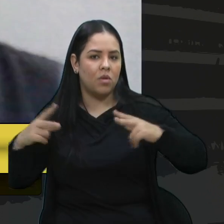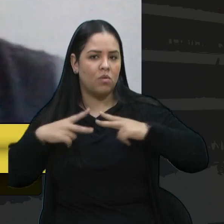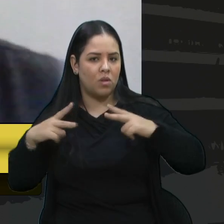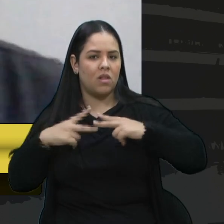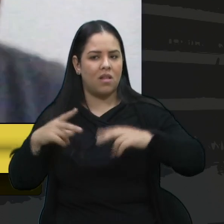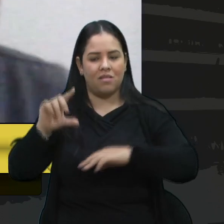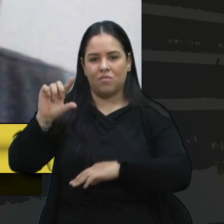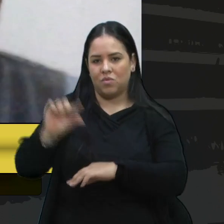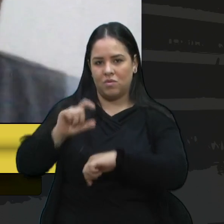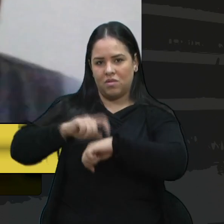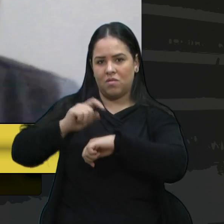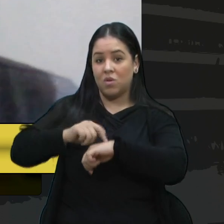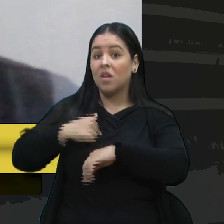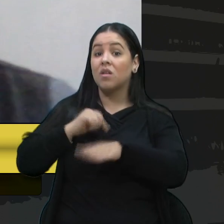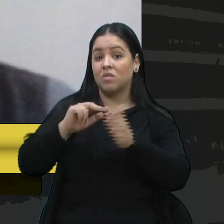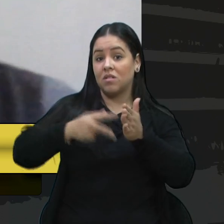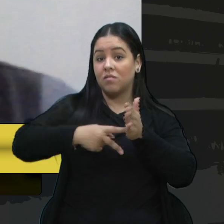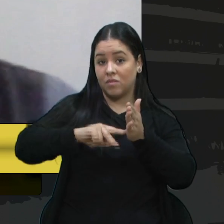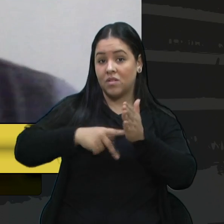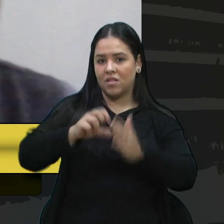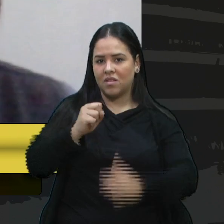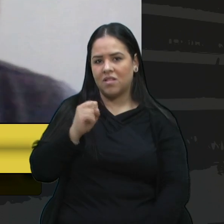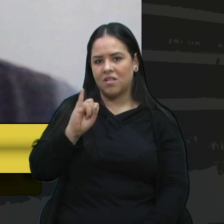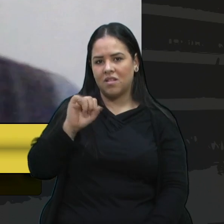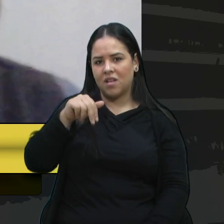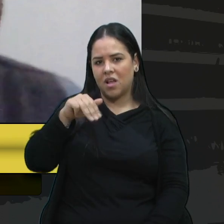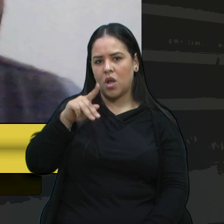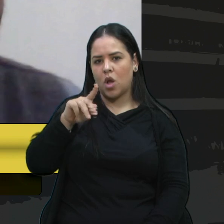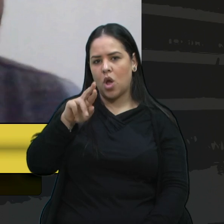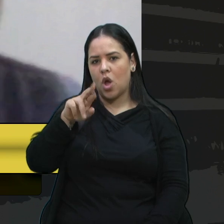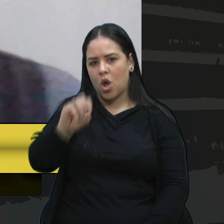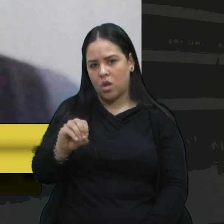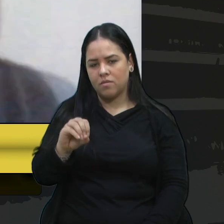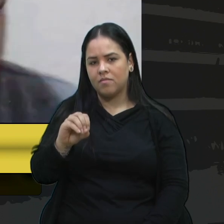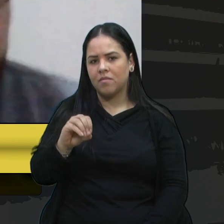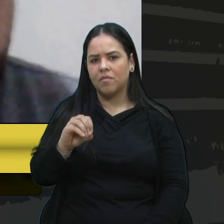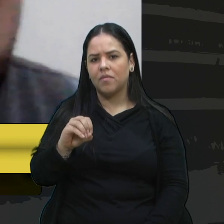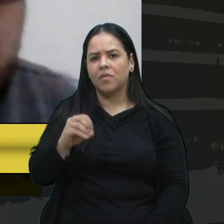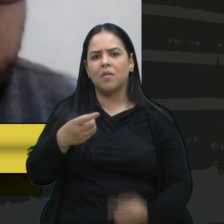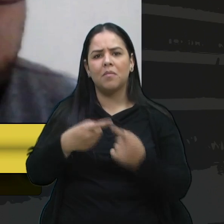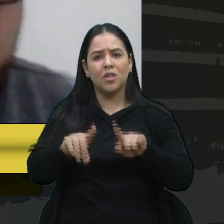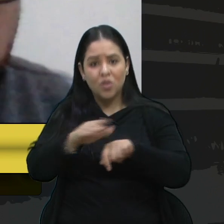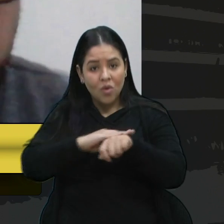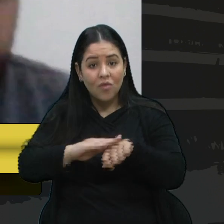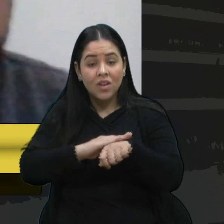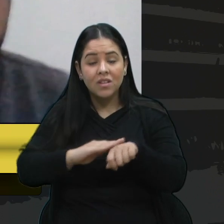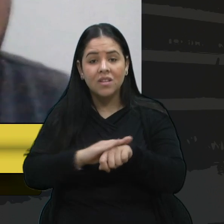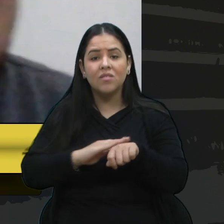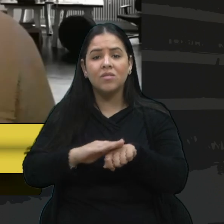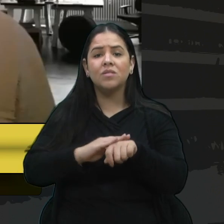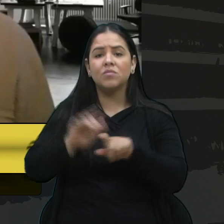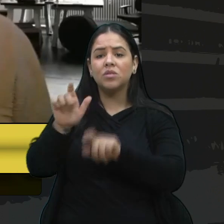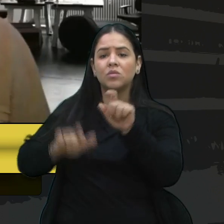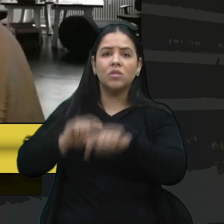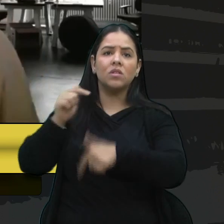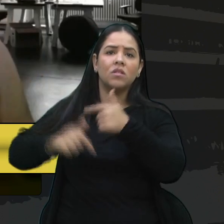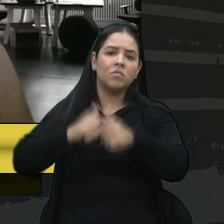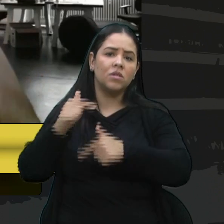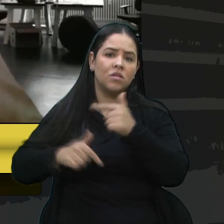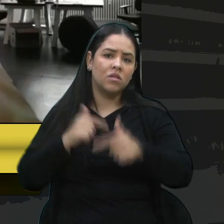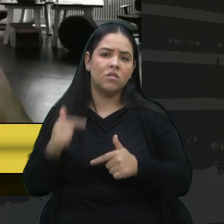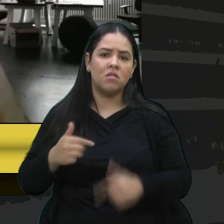era sindicalizado pelo Simpro e pelo Sintep. Agora, conversem com o trabalhador que está no chão de fábrica da